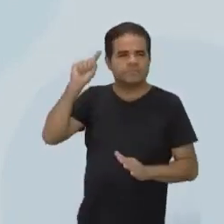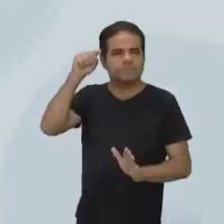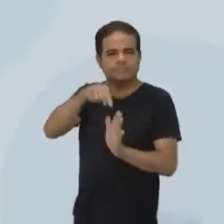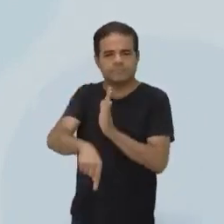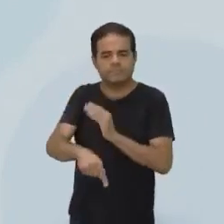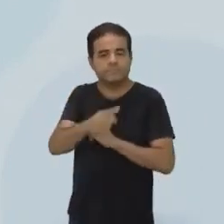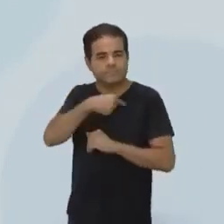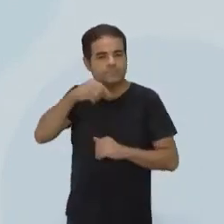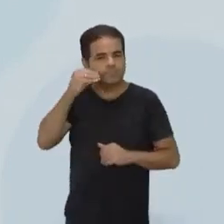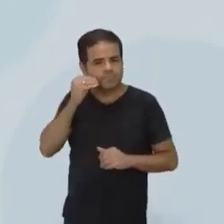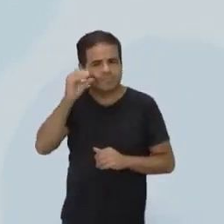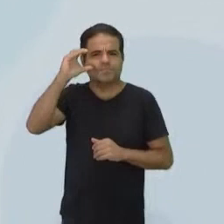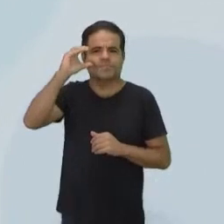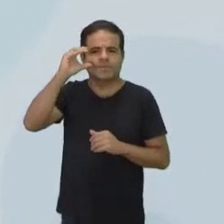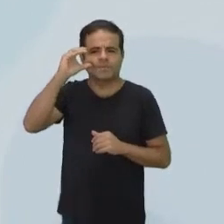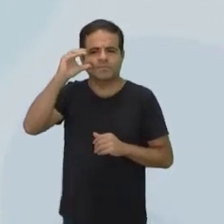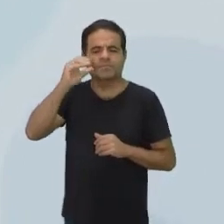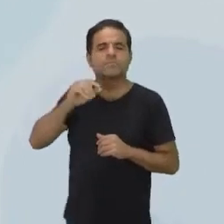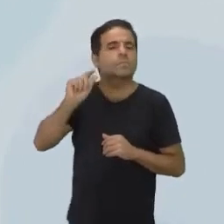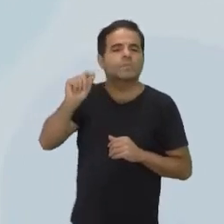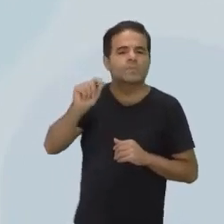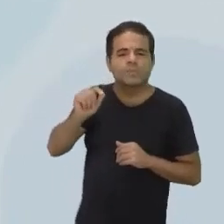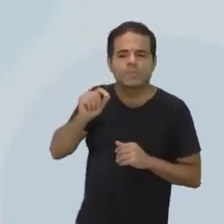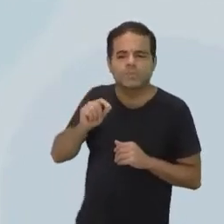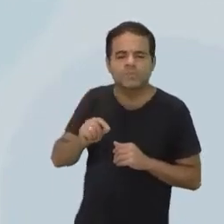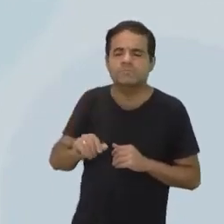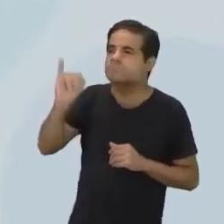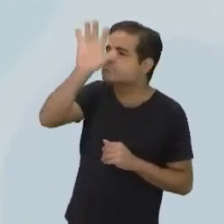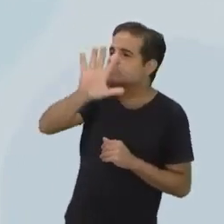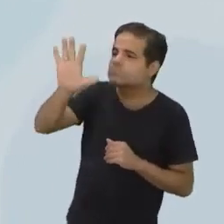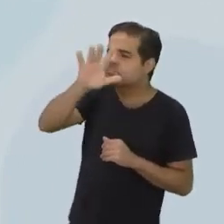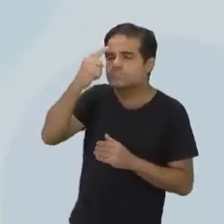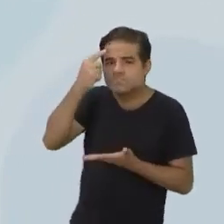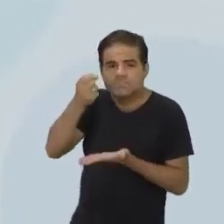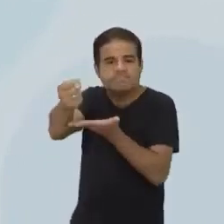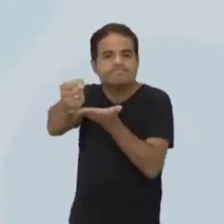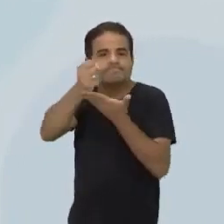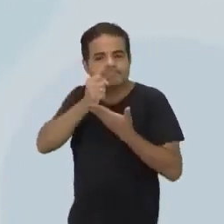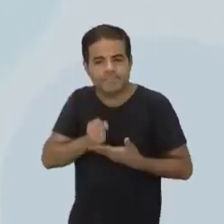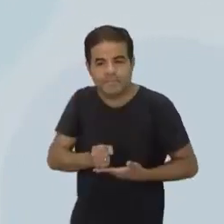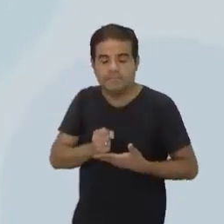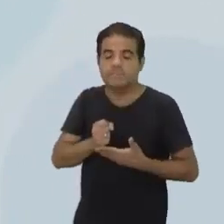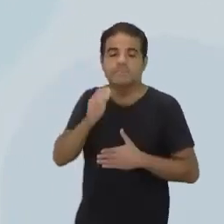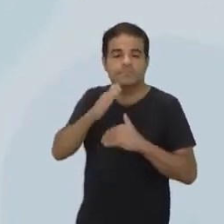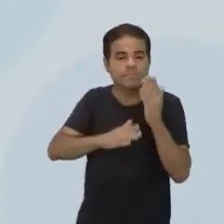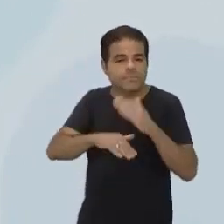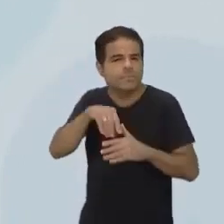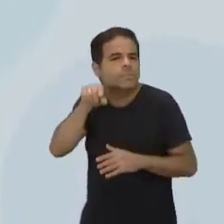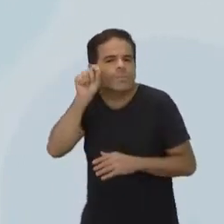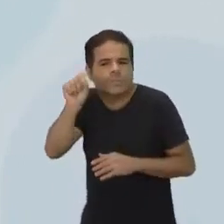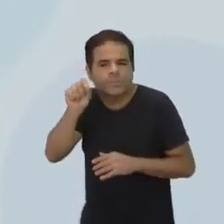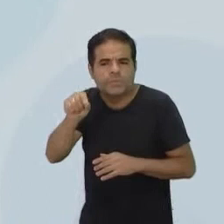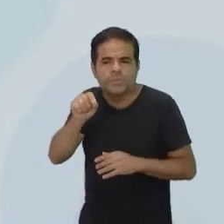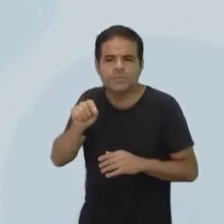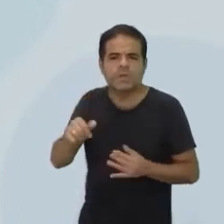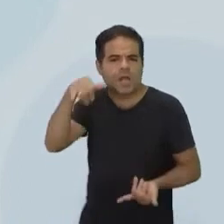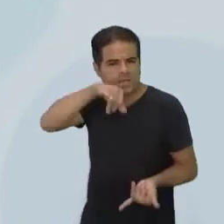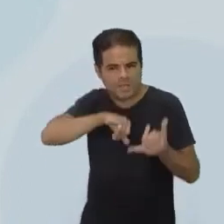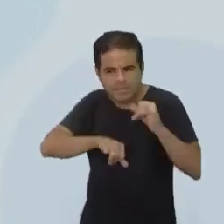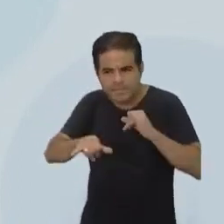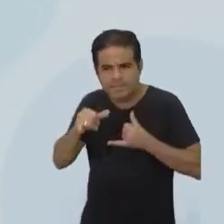nosso conhecimento, então, o que que as imagens trazem sobre a